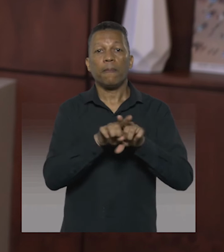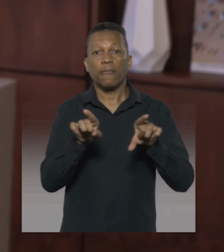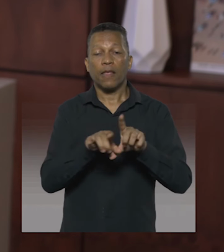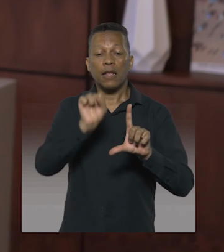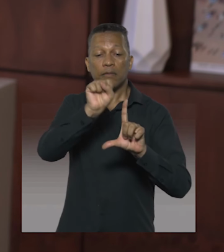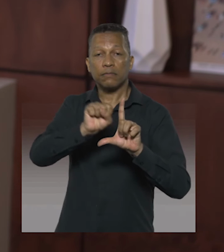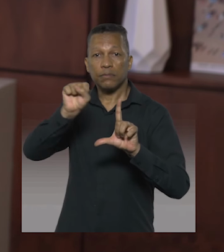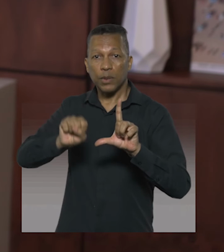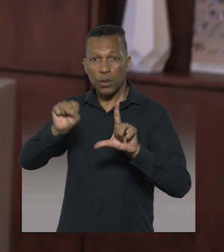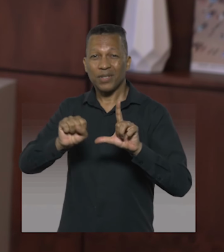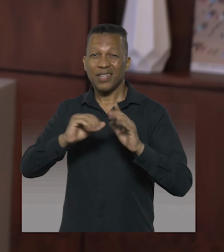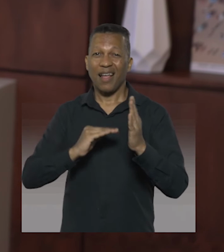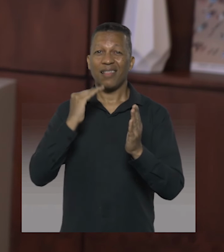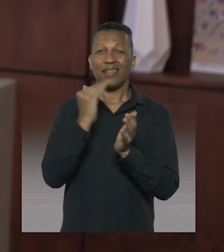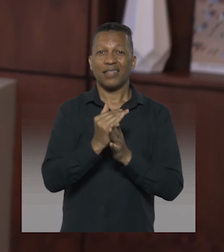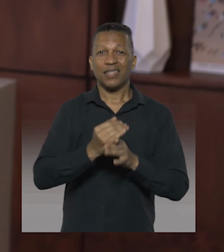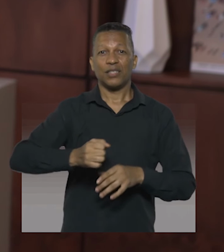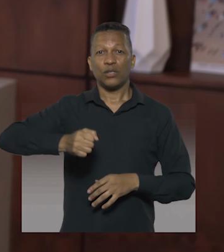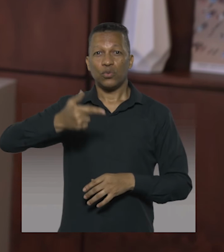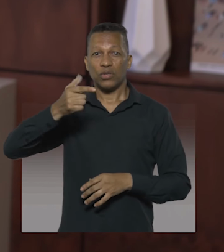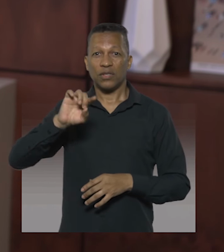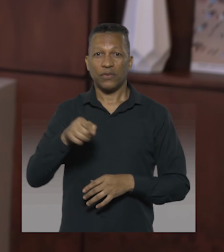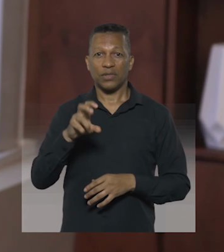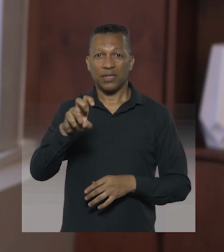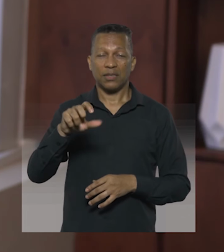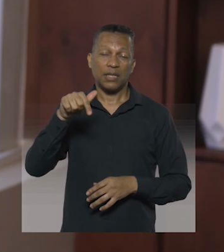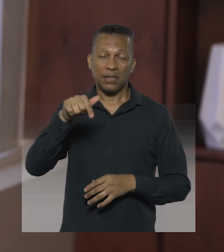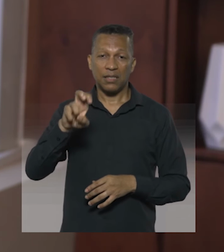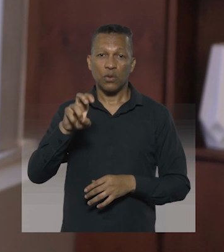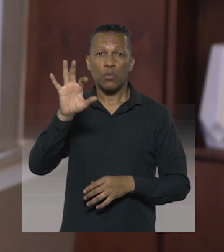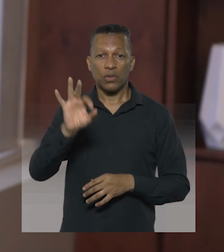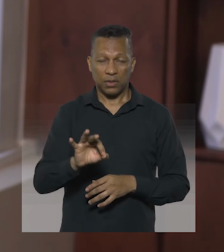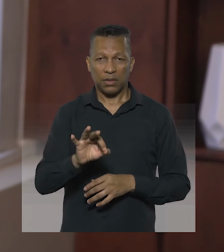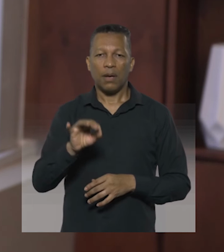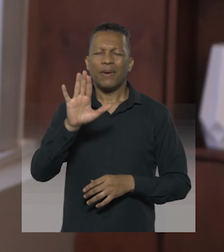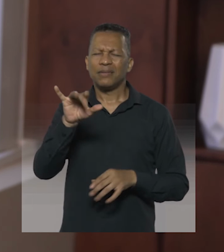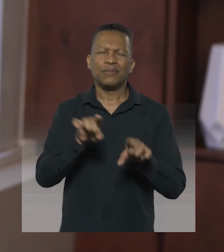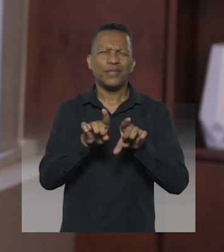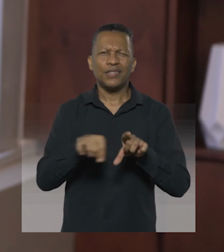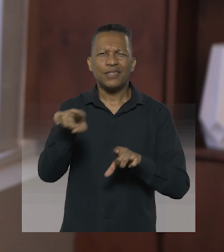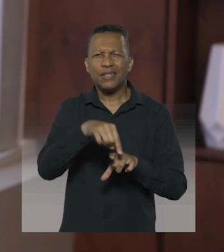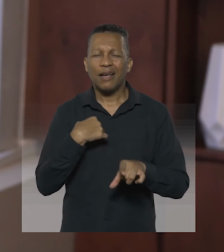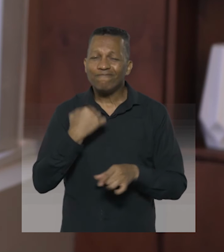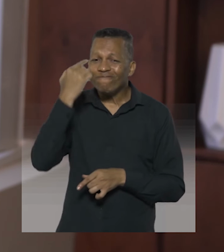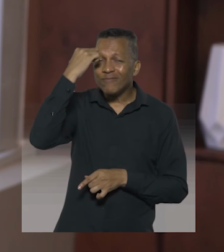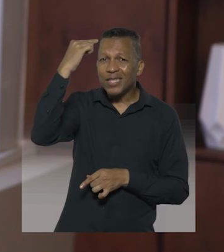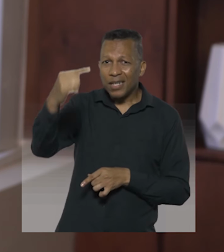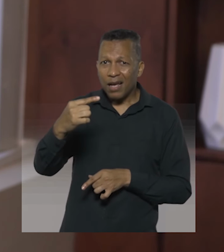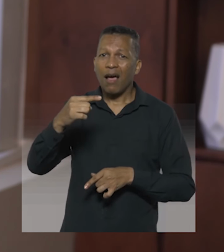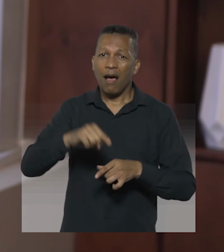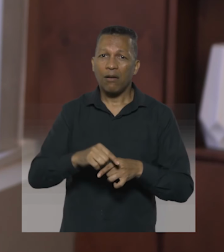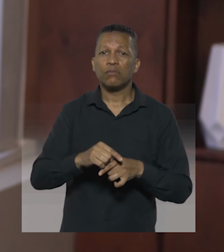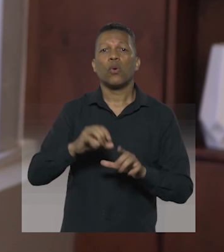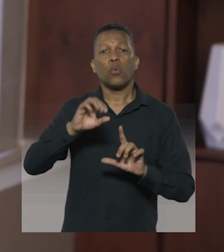além da nossa projeção anterior do conflito, que é de 12,75%. Por outro lado, não esperamos desvalorização significativa da taxa de câmbio,